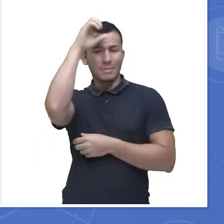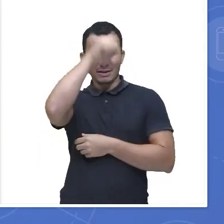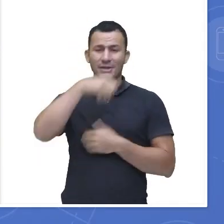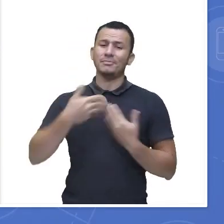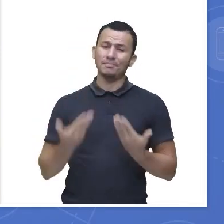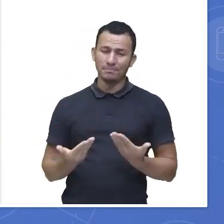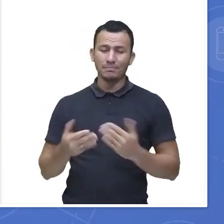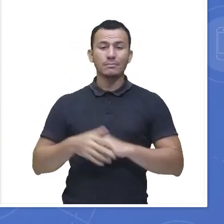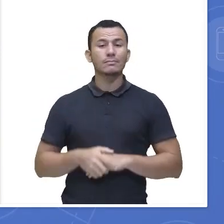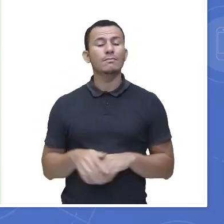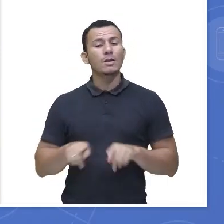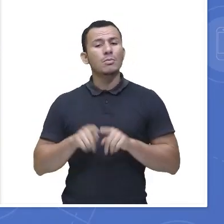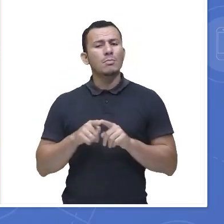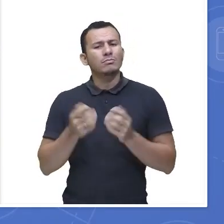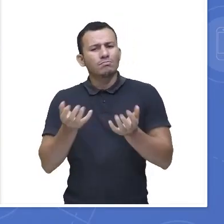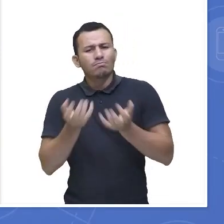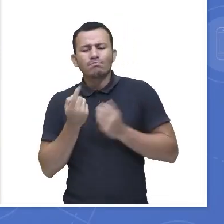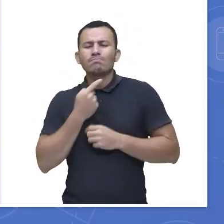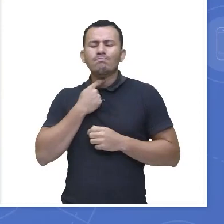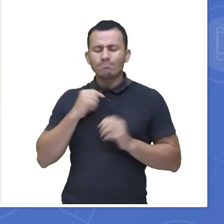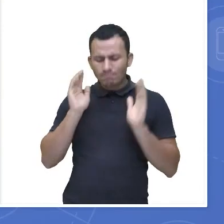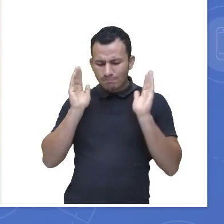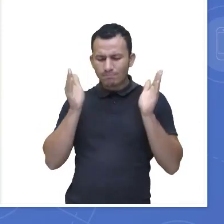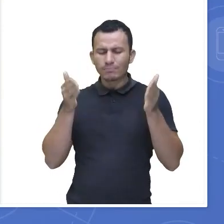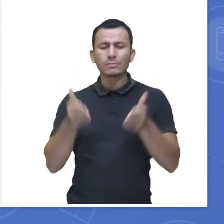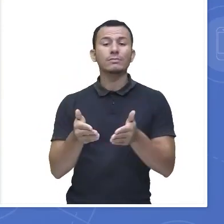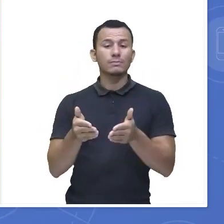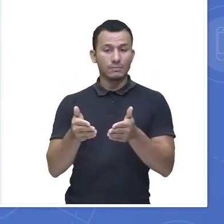amores? Querer, foco e